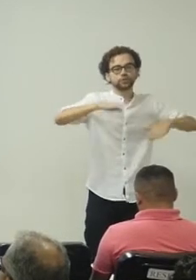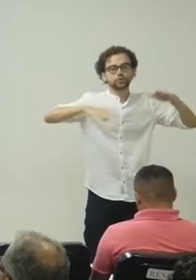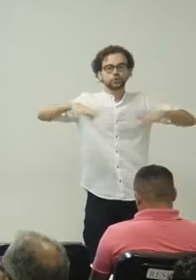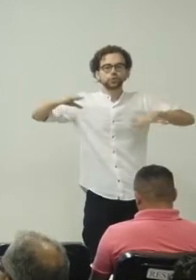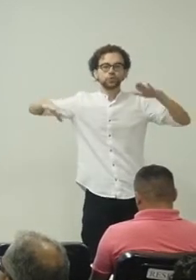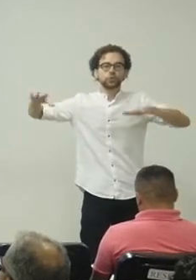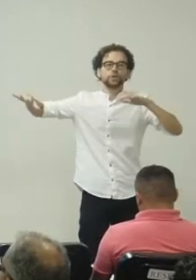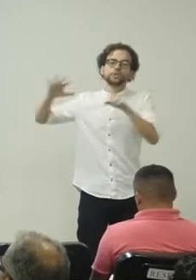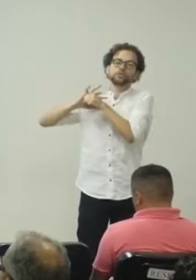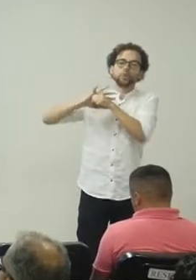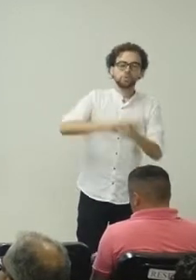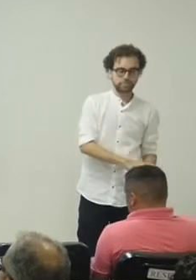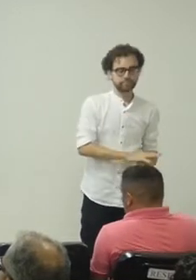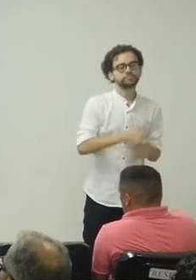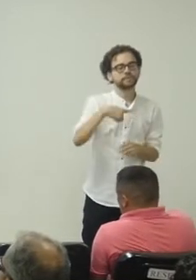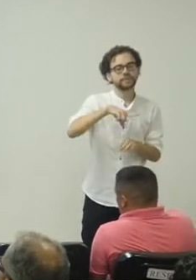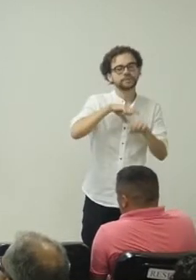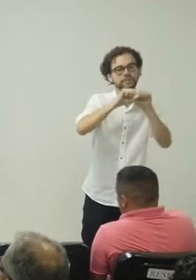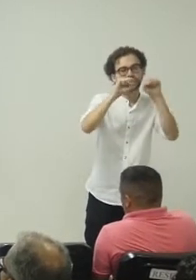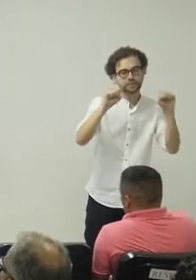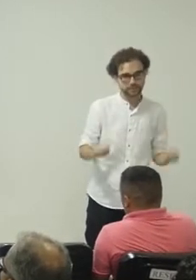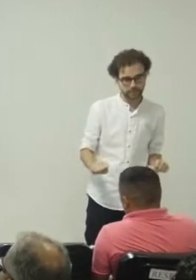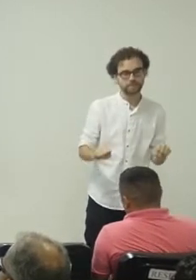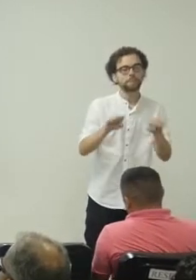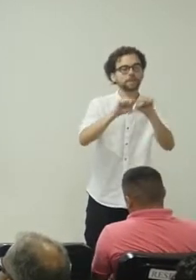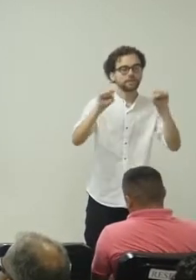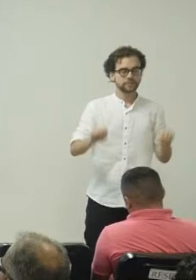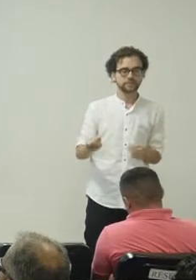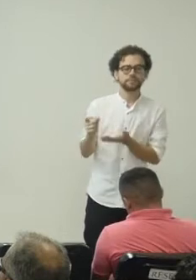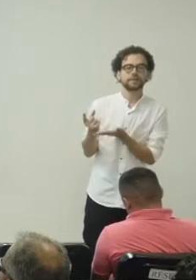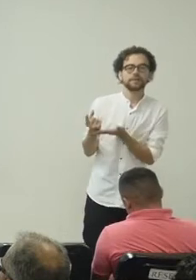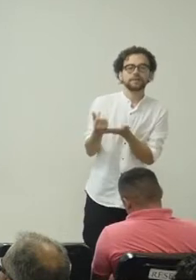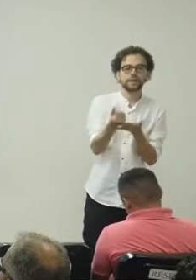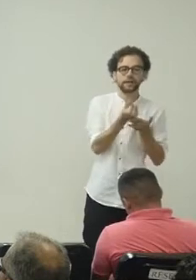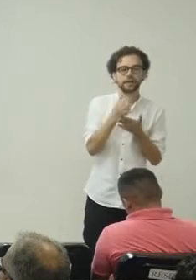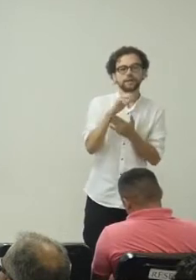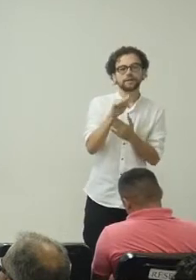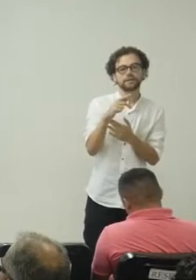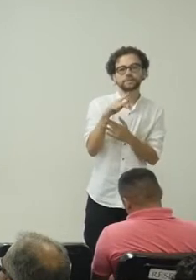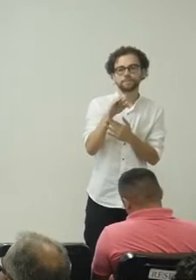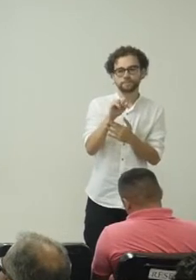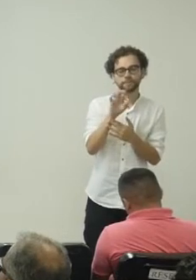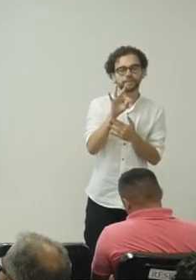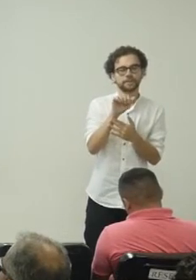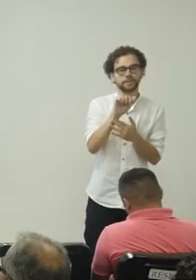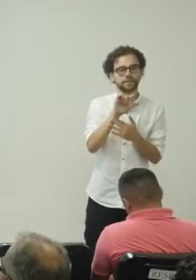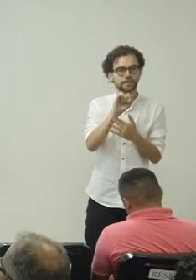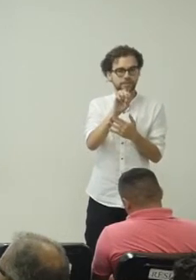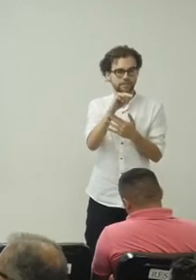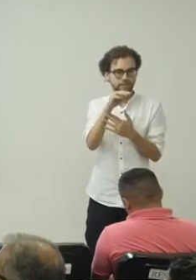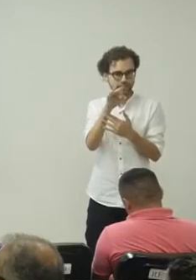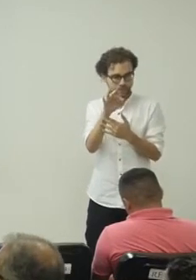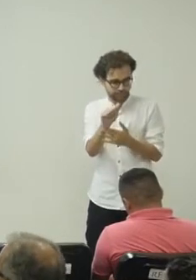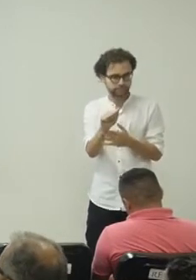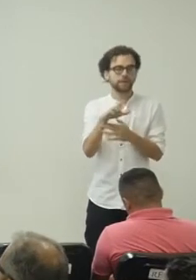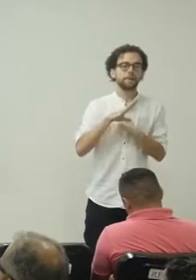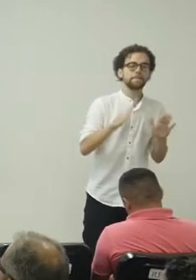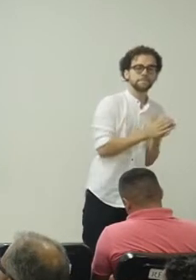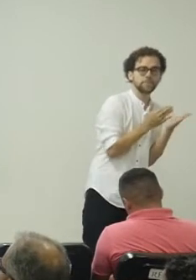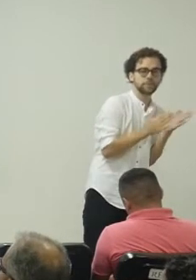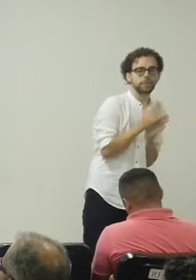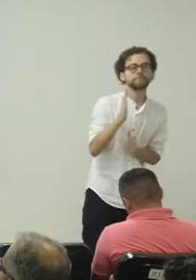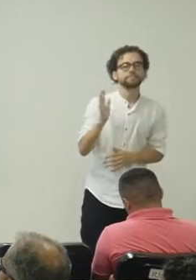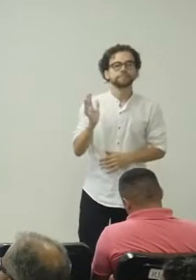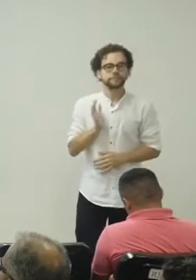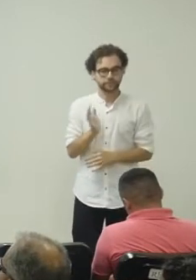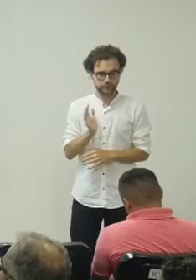opressão. Isso tem o nosso sistema, que é um sistema capitalista, né, que é um sistema que é desigual entre ricos e pobres, e que isso já traz